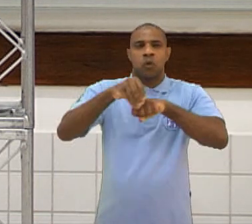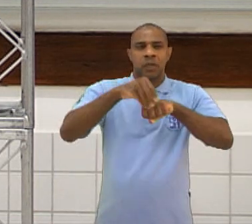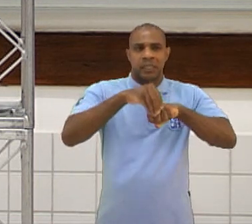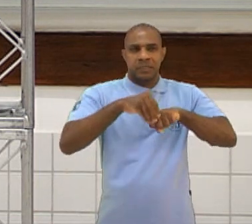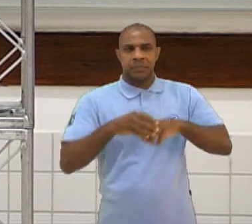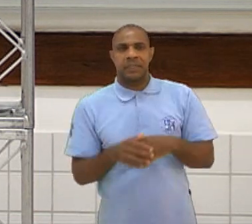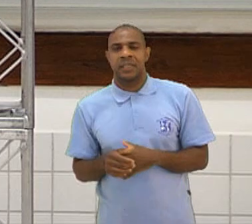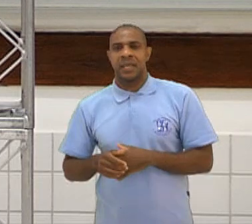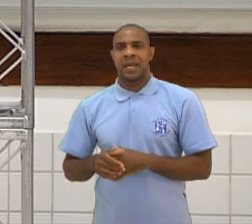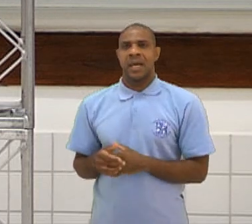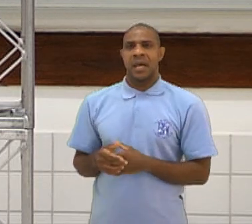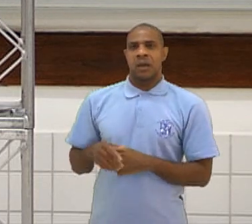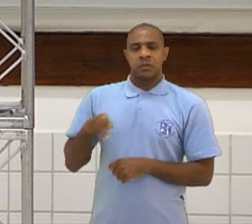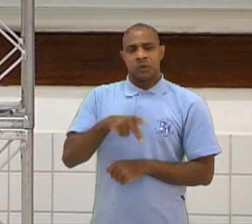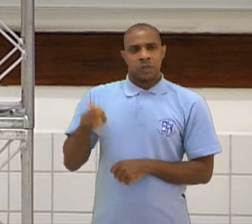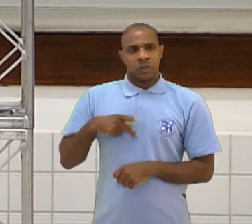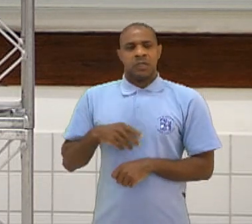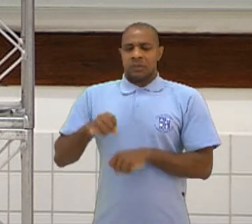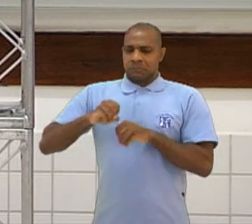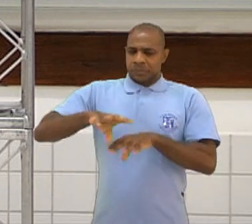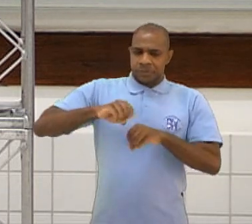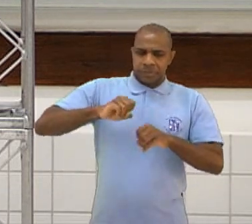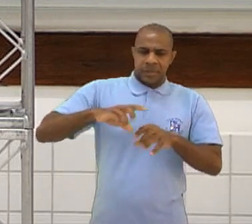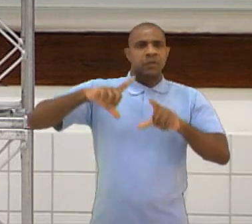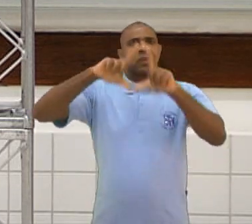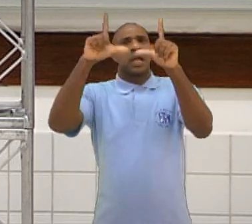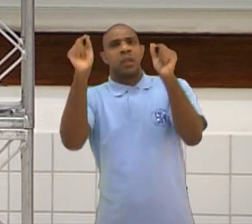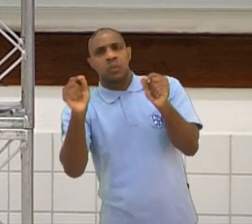vou voltar aqui bem rapidinho, tá?